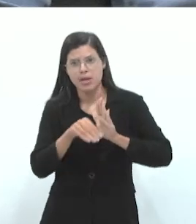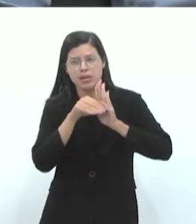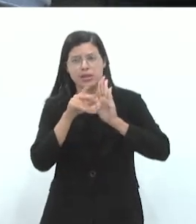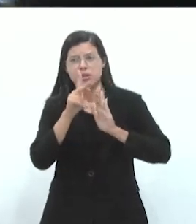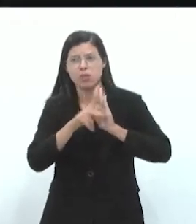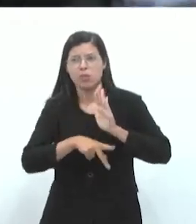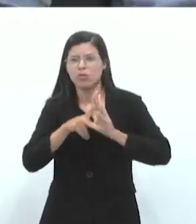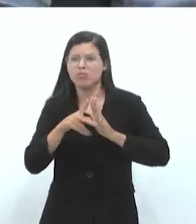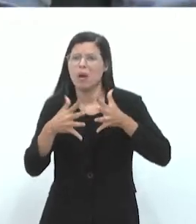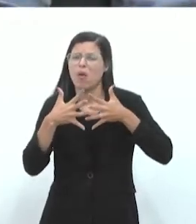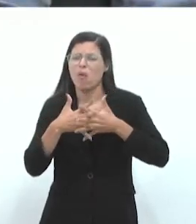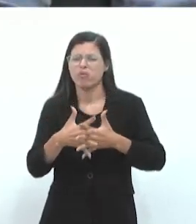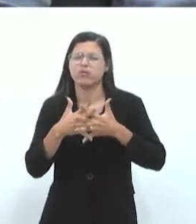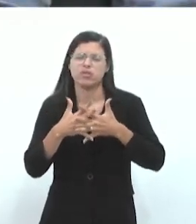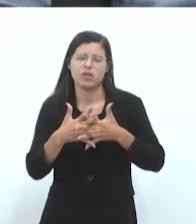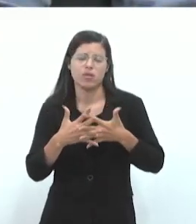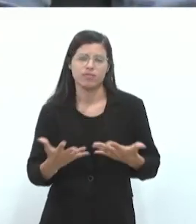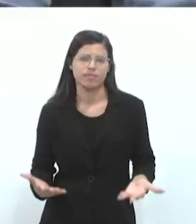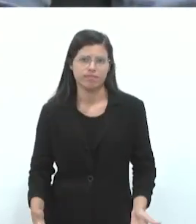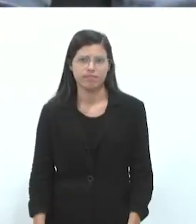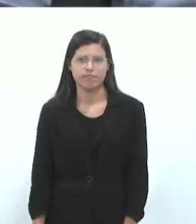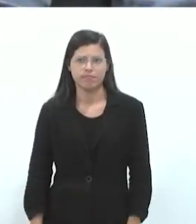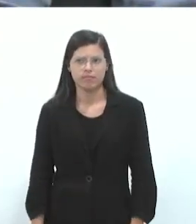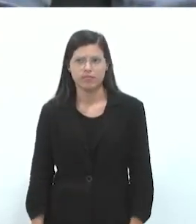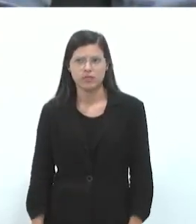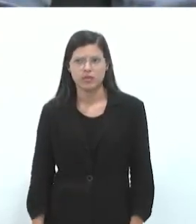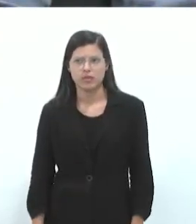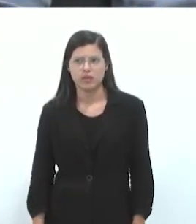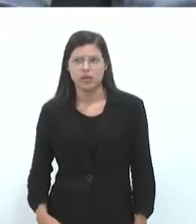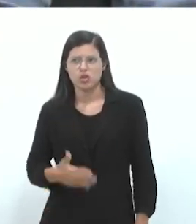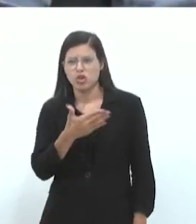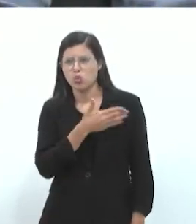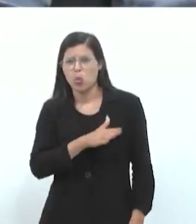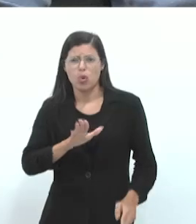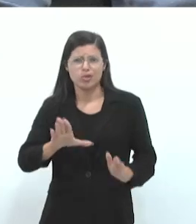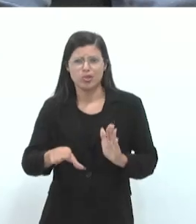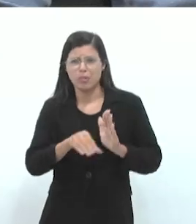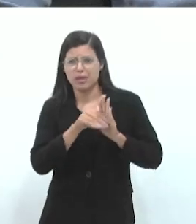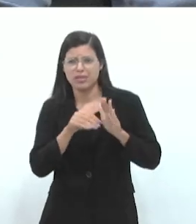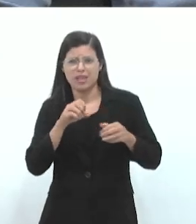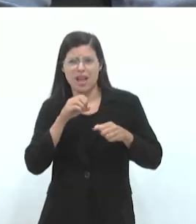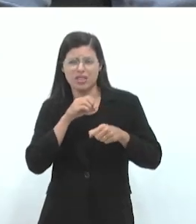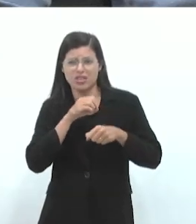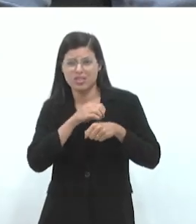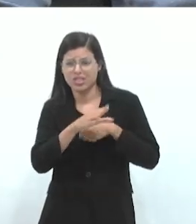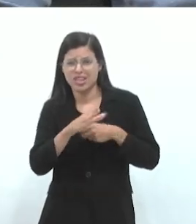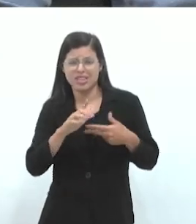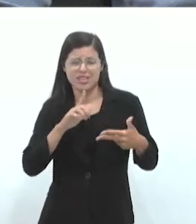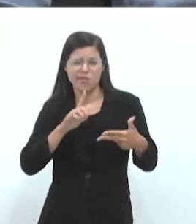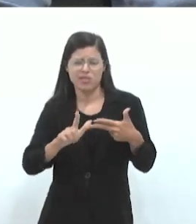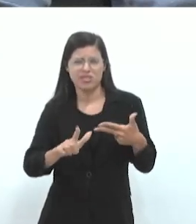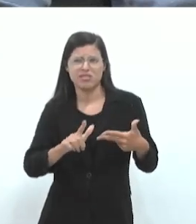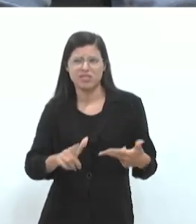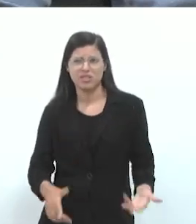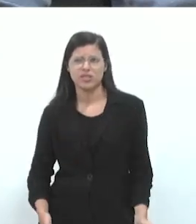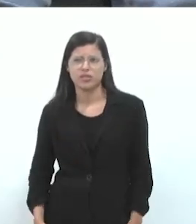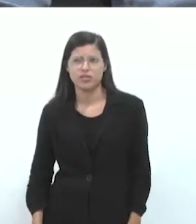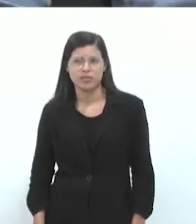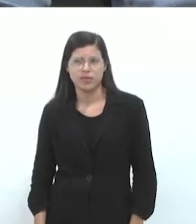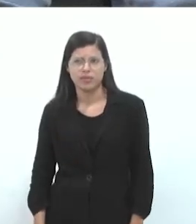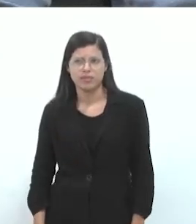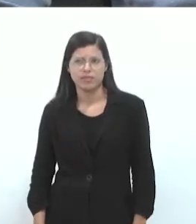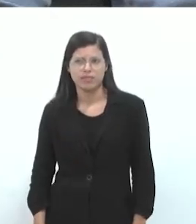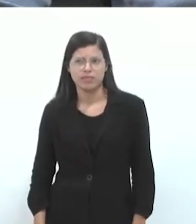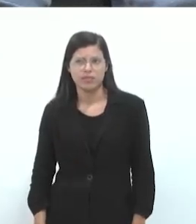uma confusão dos 600. Perfeito. Eu já não gosto de emendar projeto de tio, porque também o projeto de tio não vale absolutamente nada.